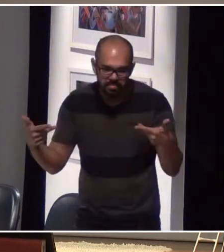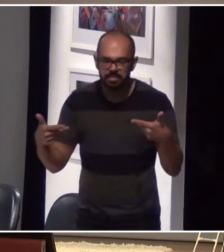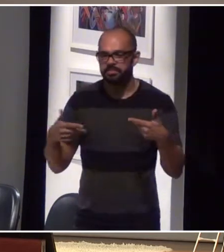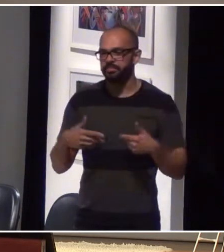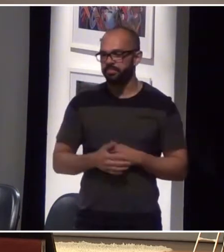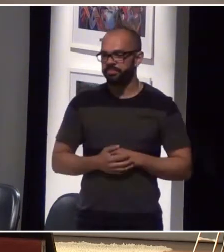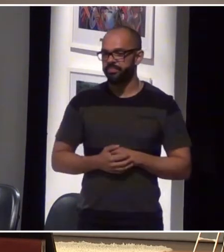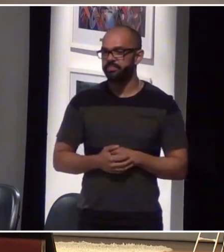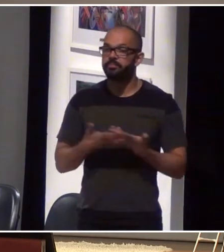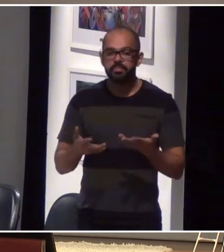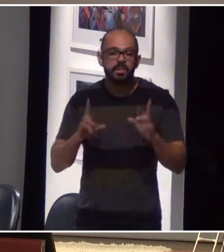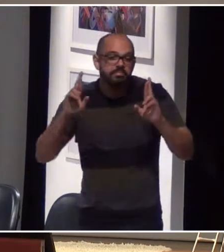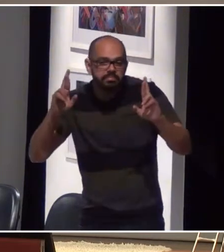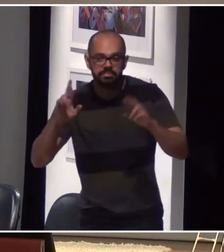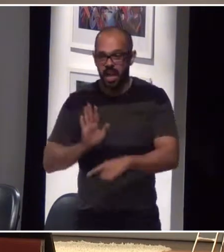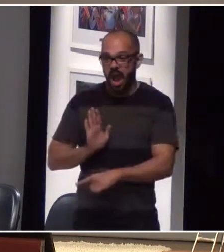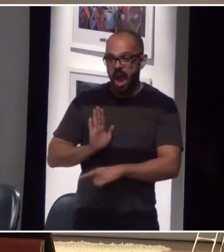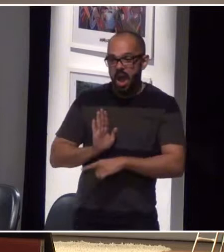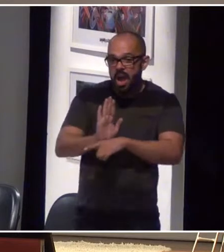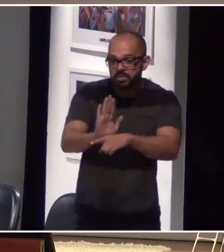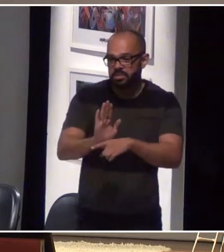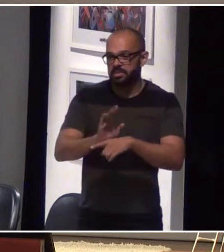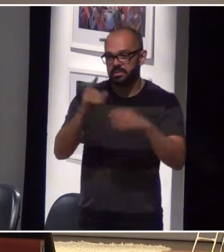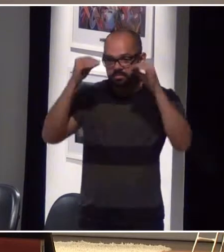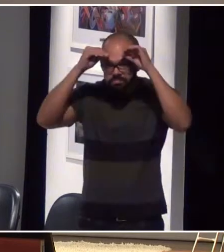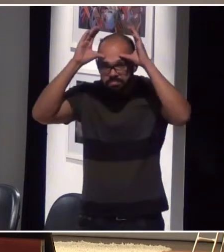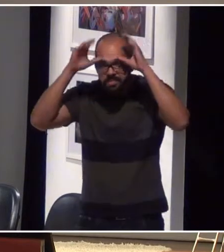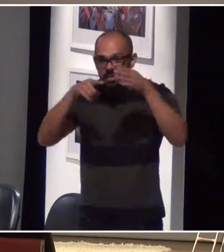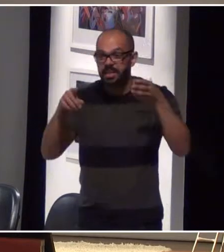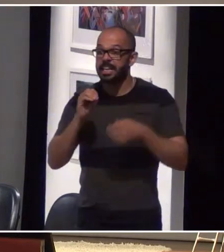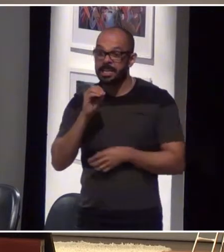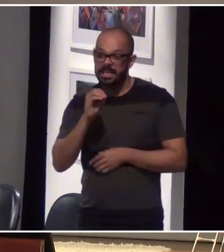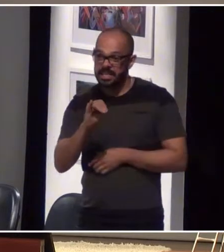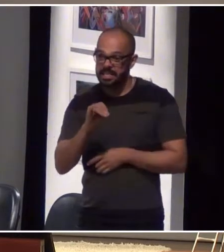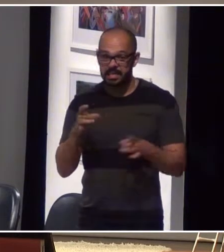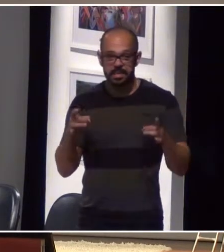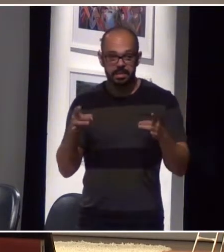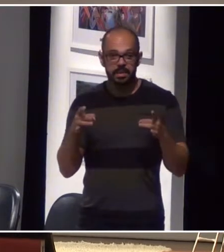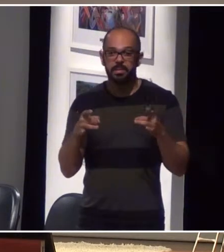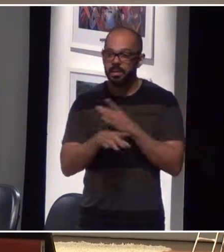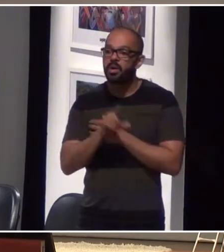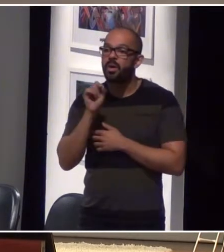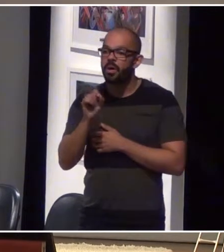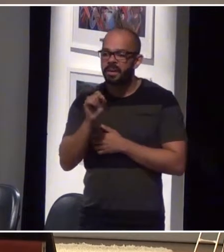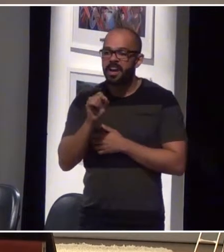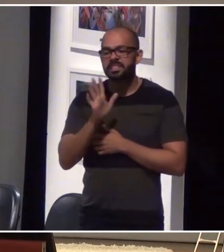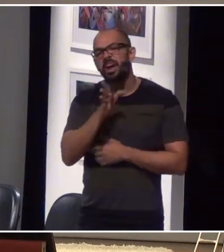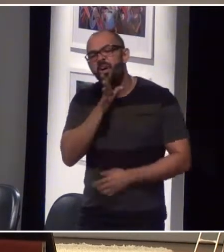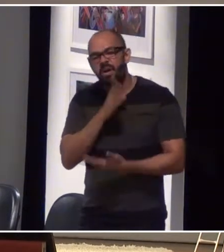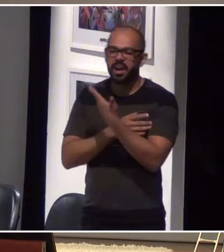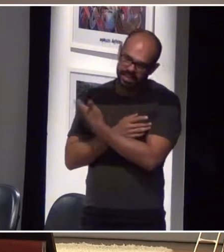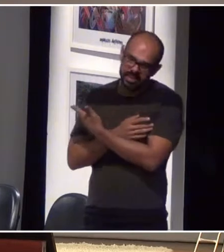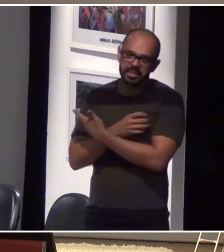Então, enfim, espero ter contribuído de algum modo. E, se for tudo já, como a gente diz no Rio Grande do Sul, velho e